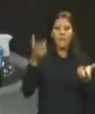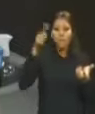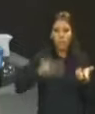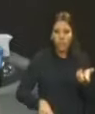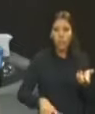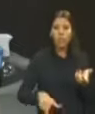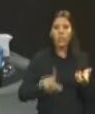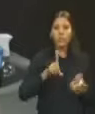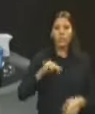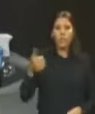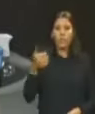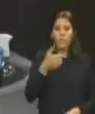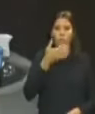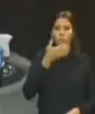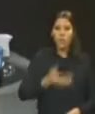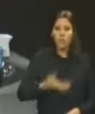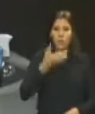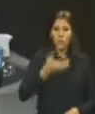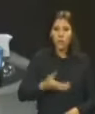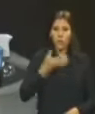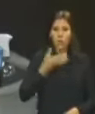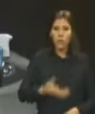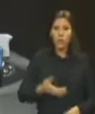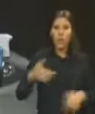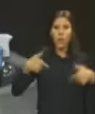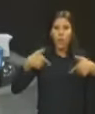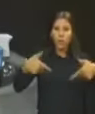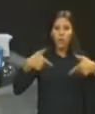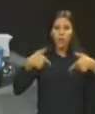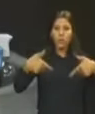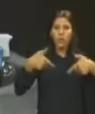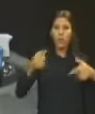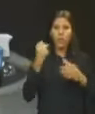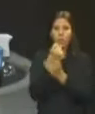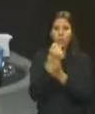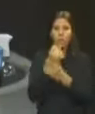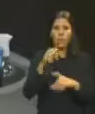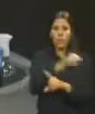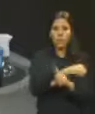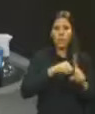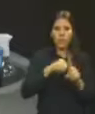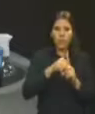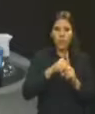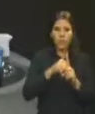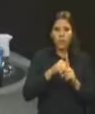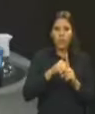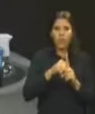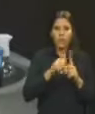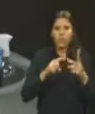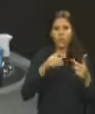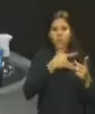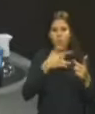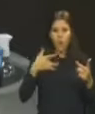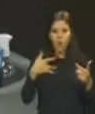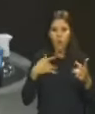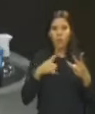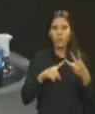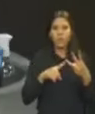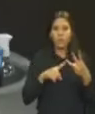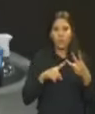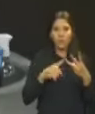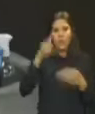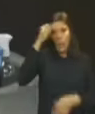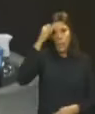de dezembro, como sempre eu faço, reivindicar proteção social, saúde e